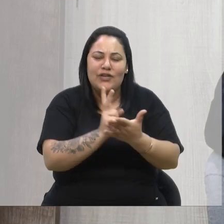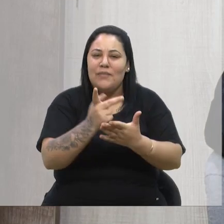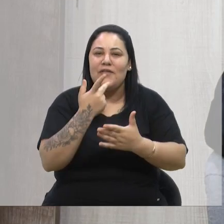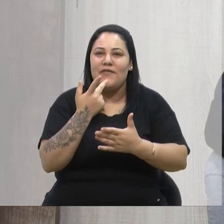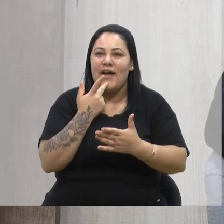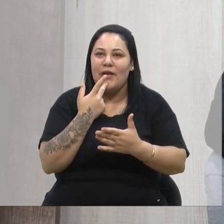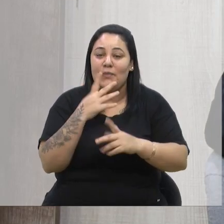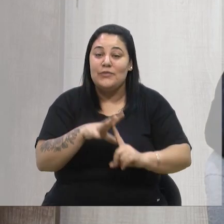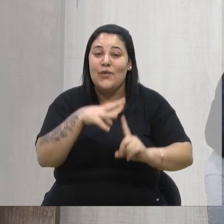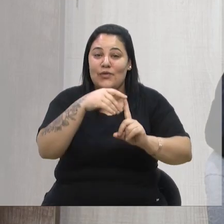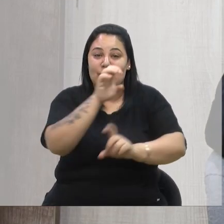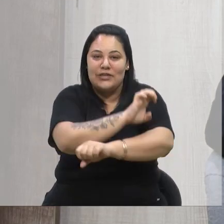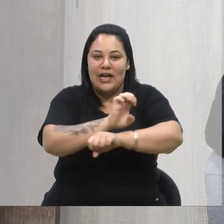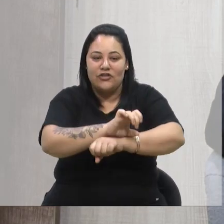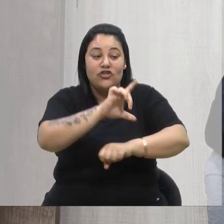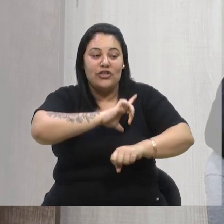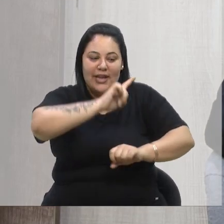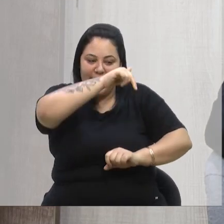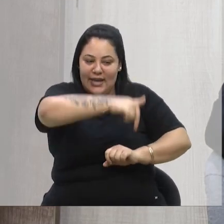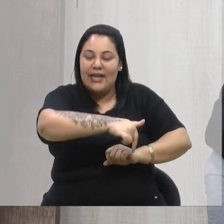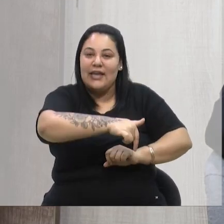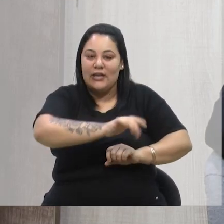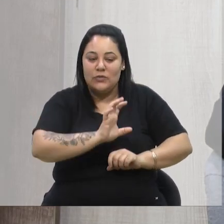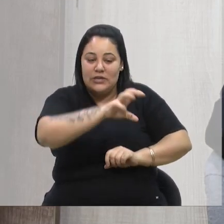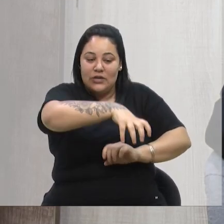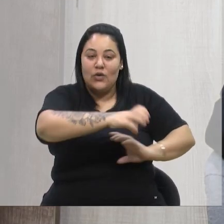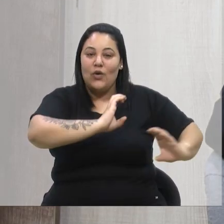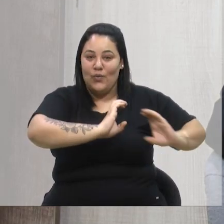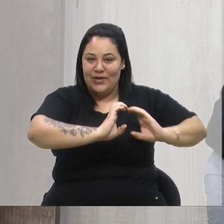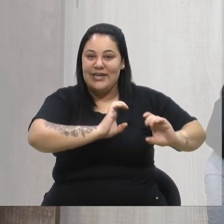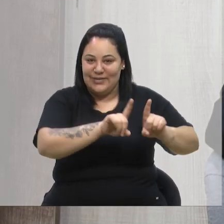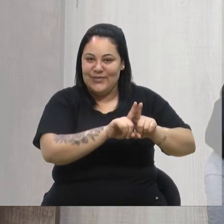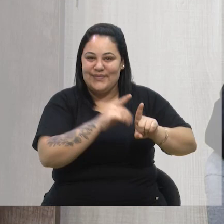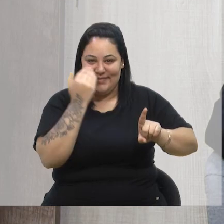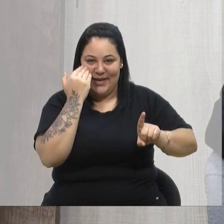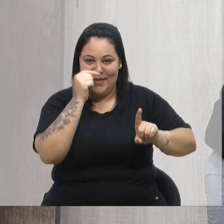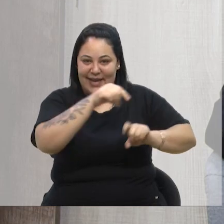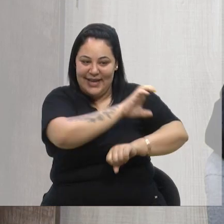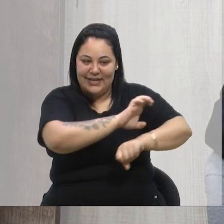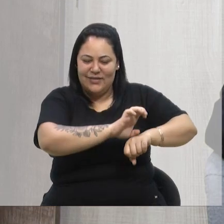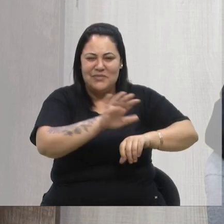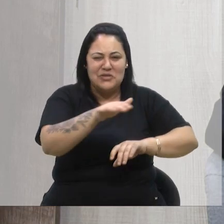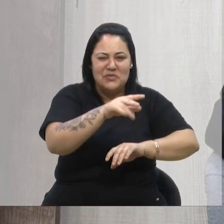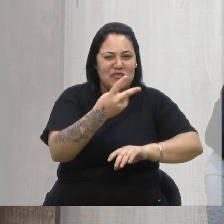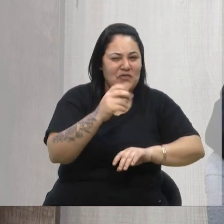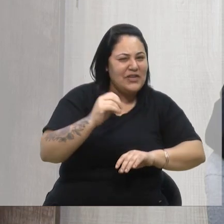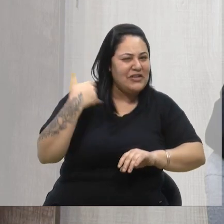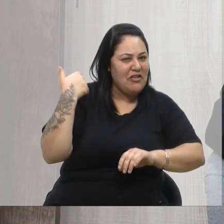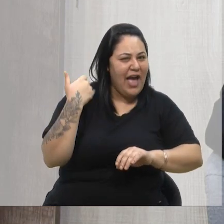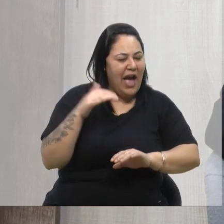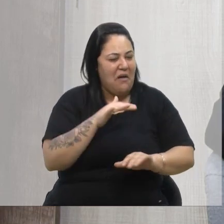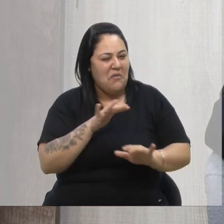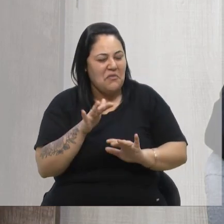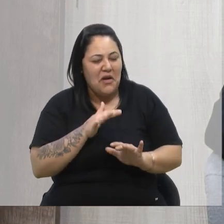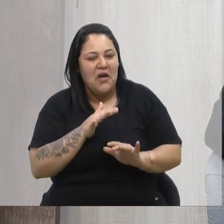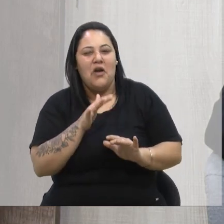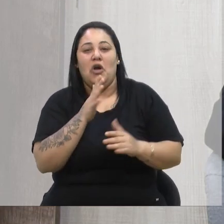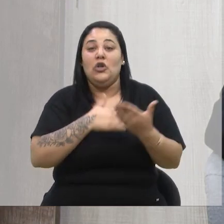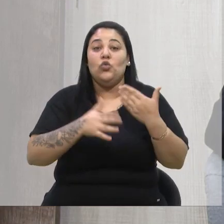estagiários. Nós temos aqui estagiários no setor de comunicação na faixa dos 20 anos. Então,